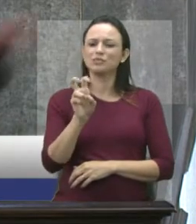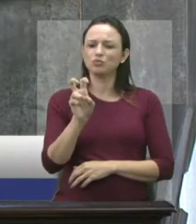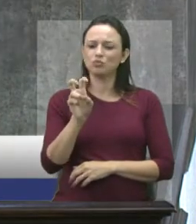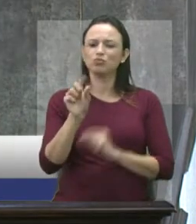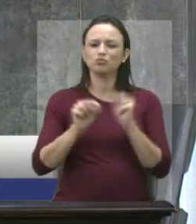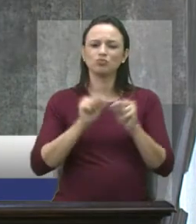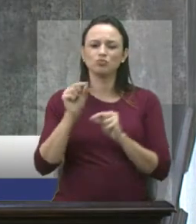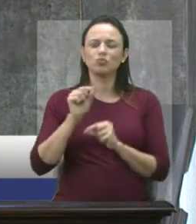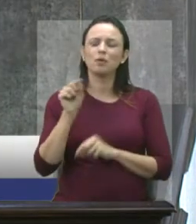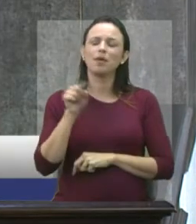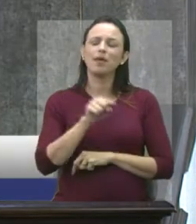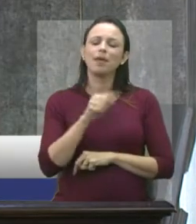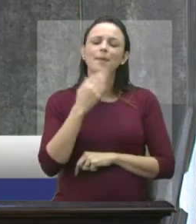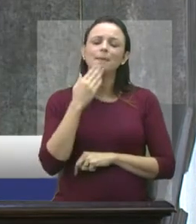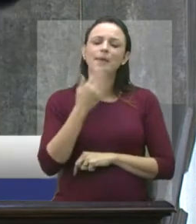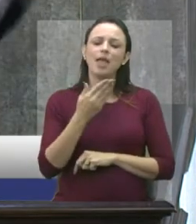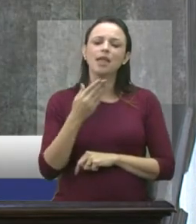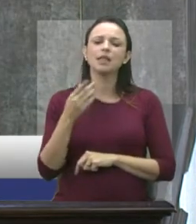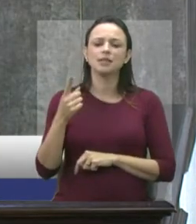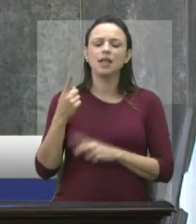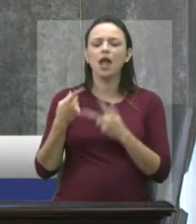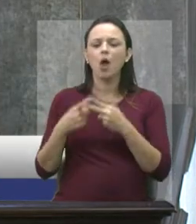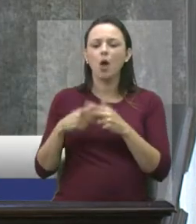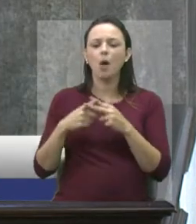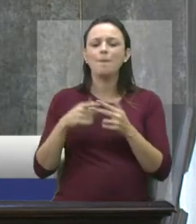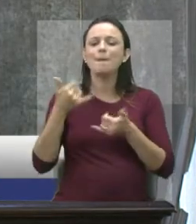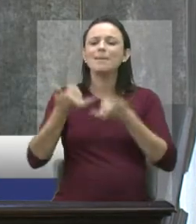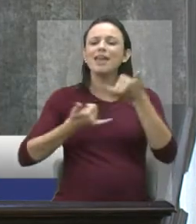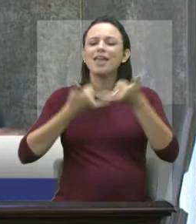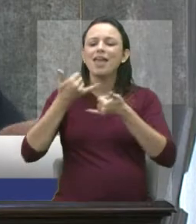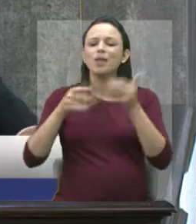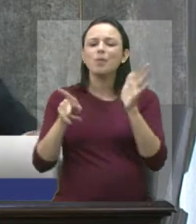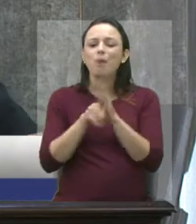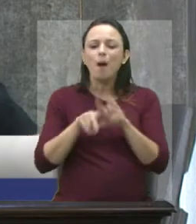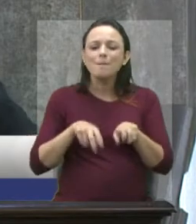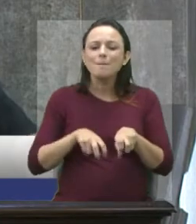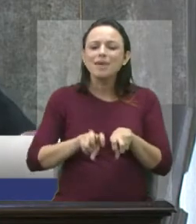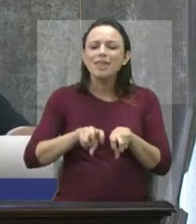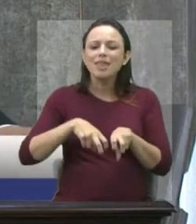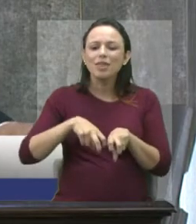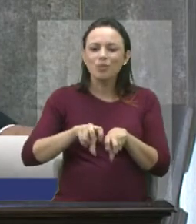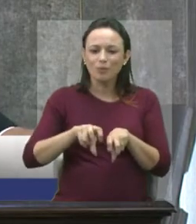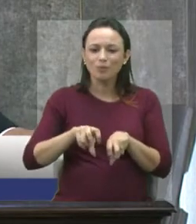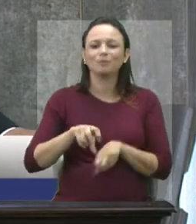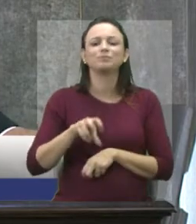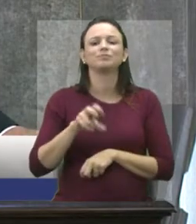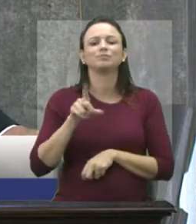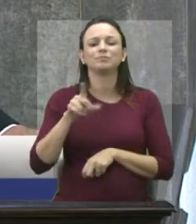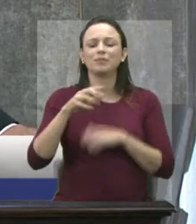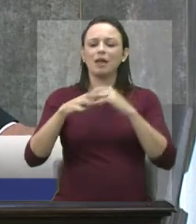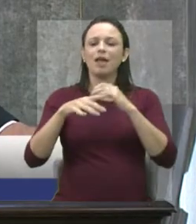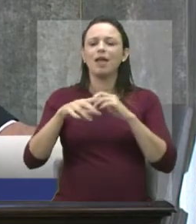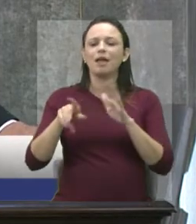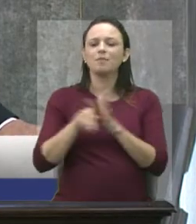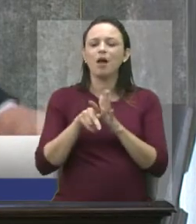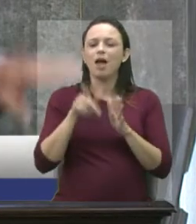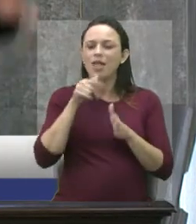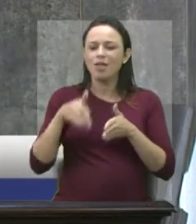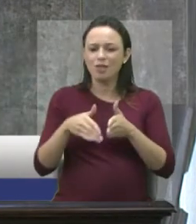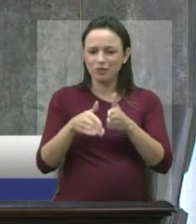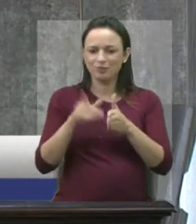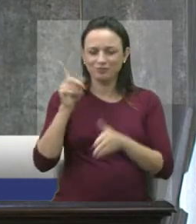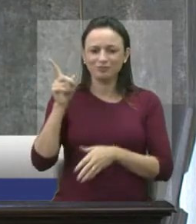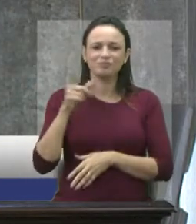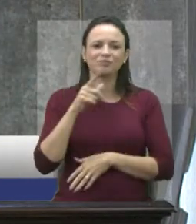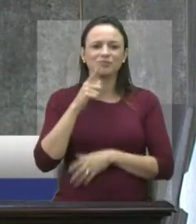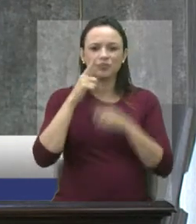pede para arrumar os brinquedos de lá do parque. Lembrar o nobre vereador, vocês votaram contra a emenda minha aqui, que era para a